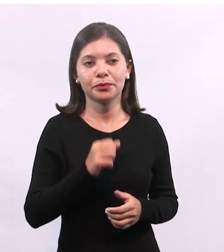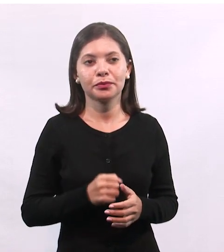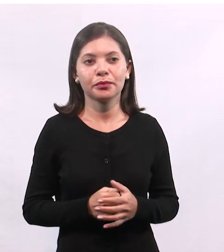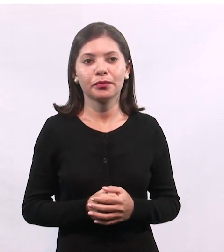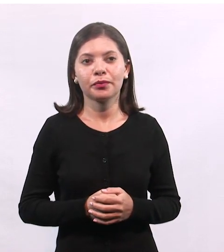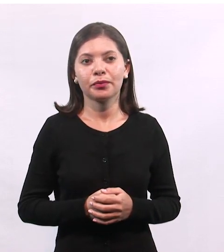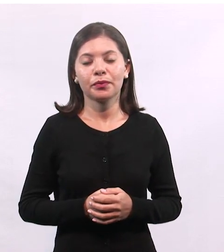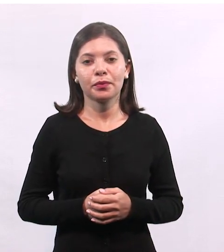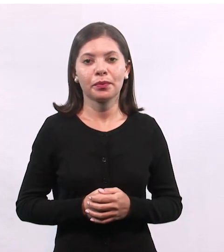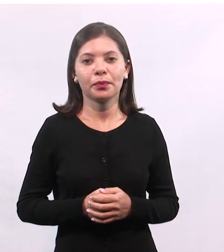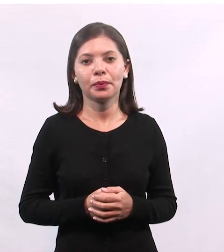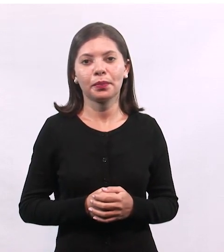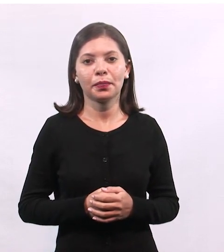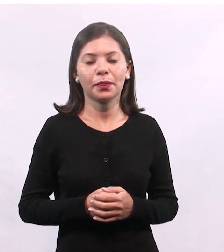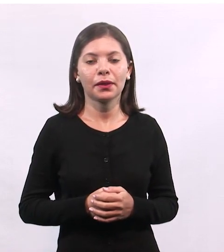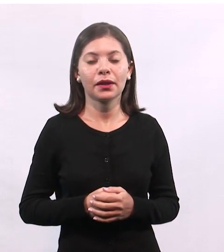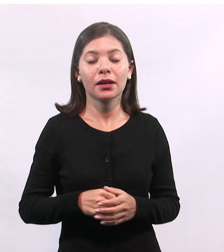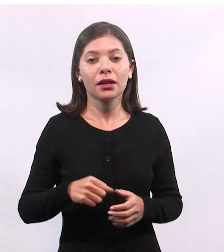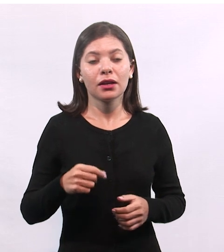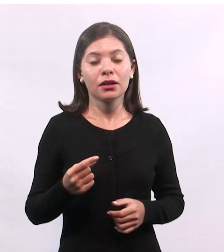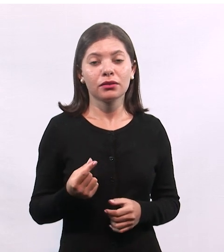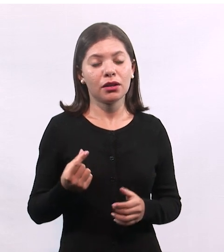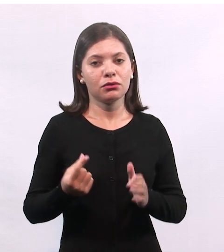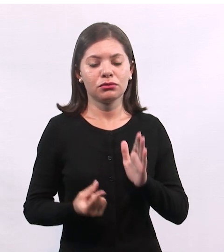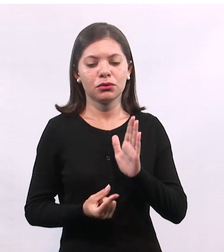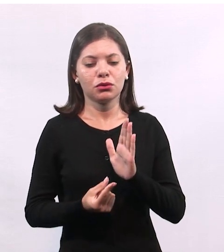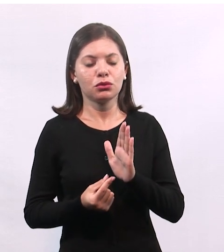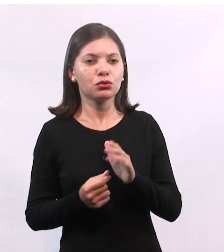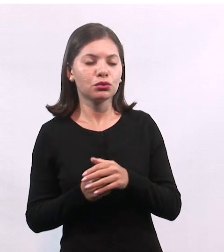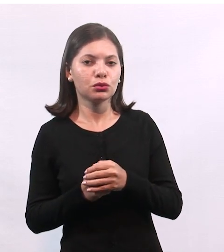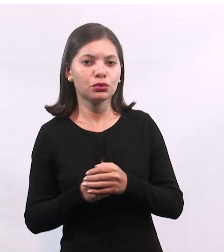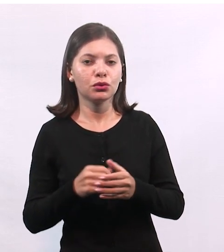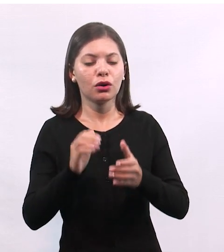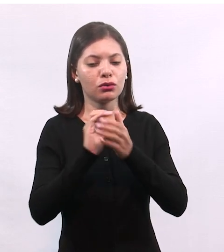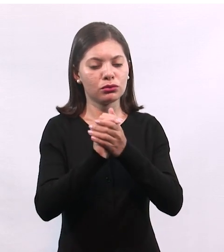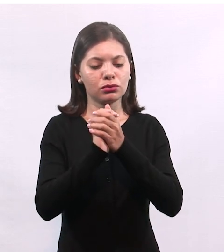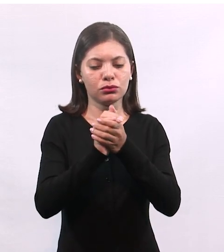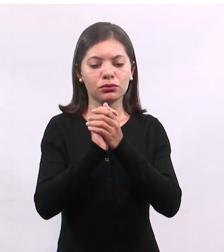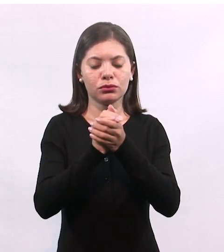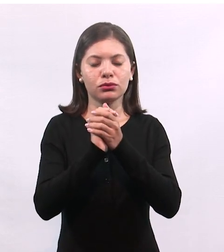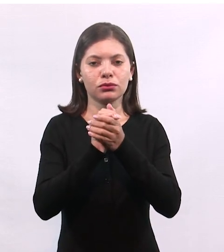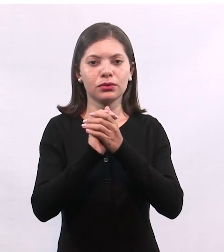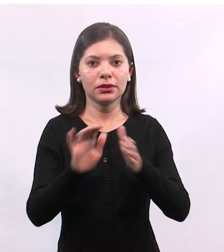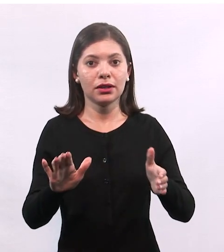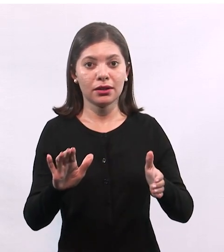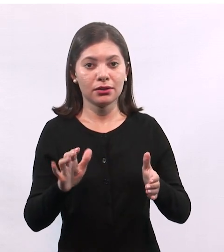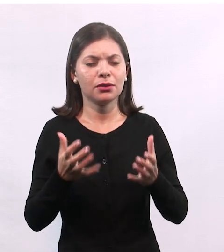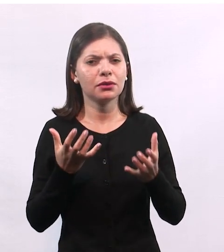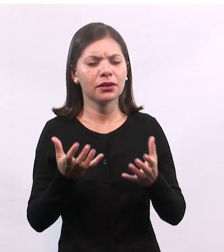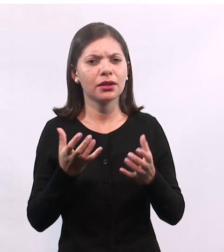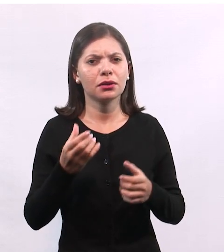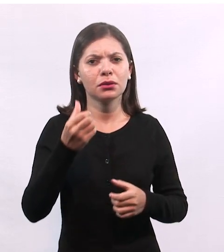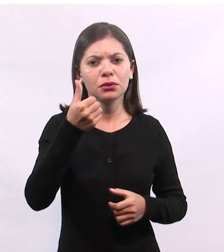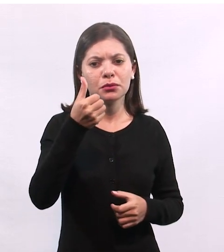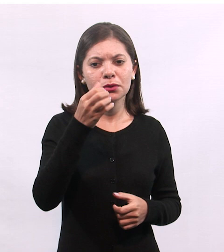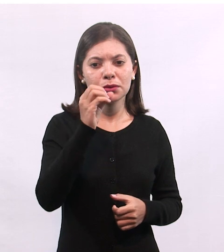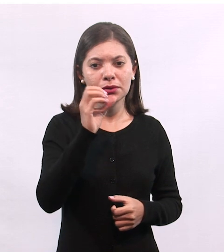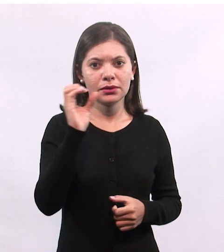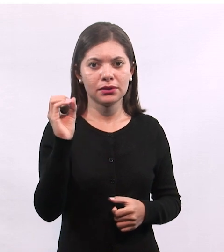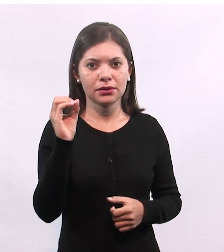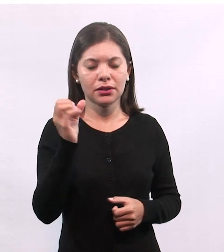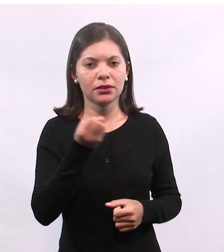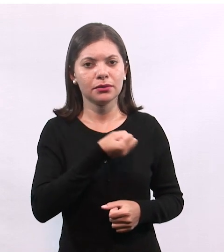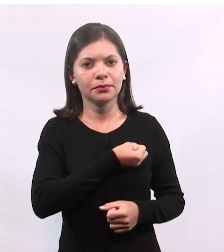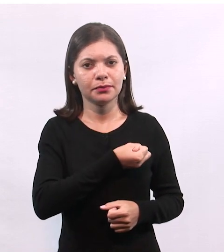uma uma moeda uma moeda vamos pegar um dado joguei um dado eu quero que sai o número 100